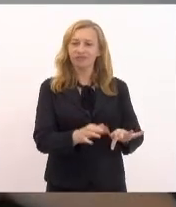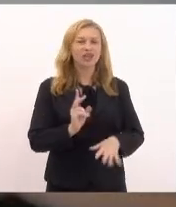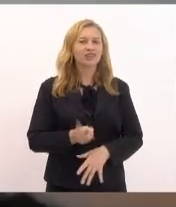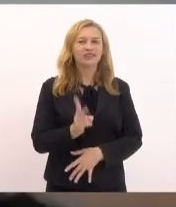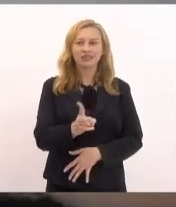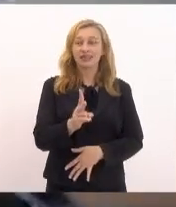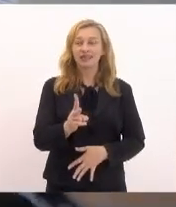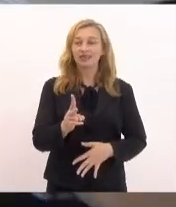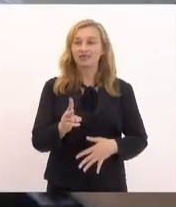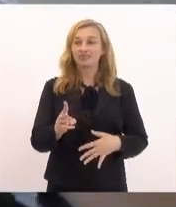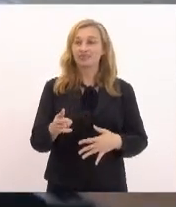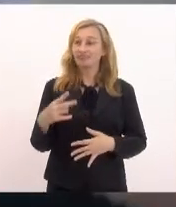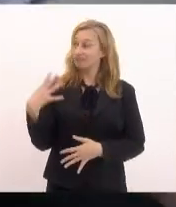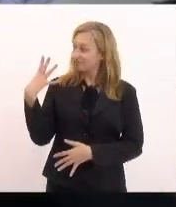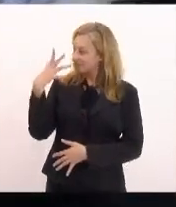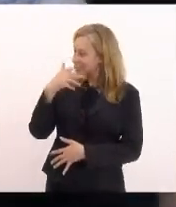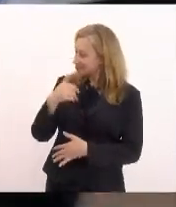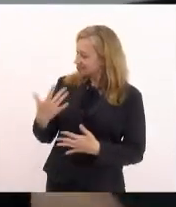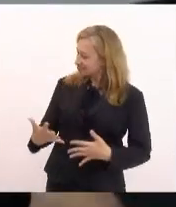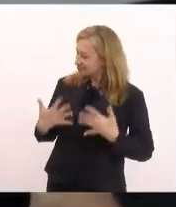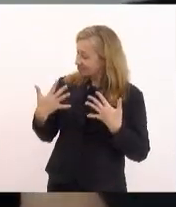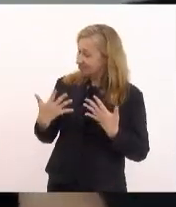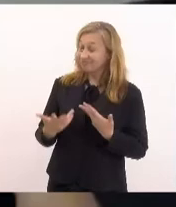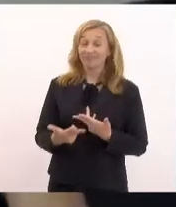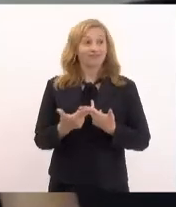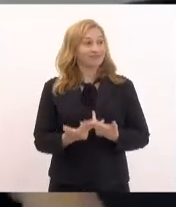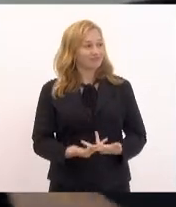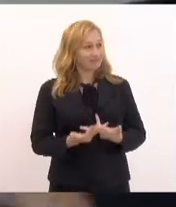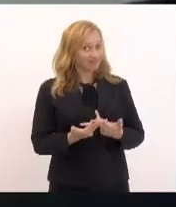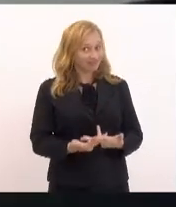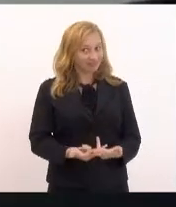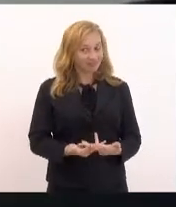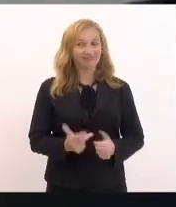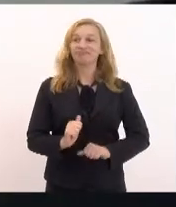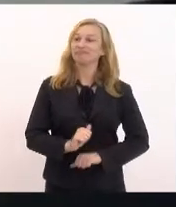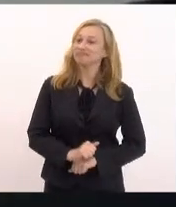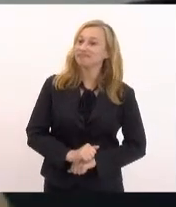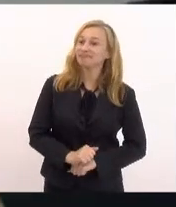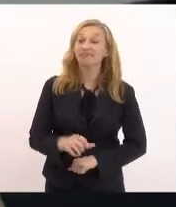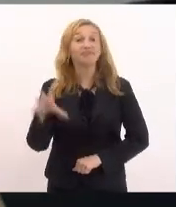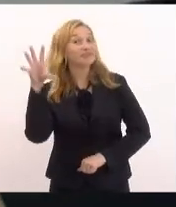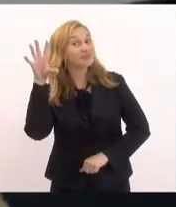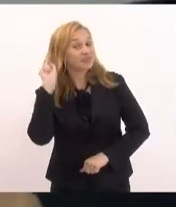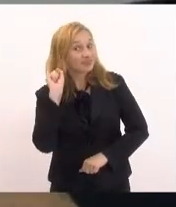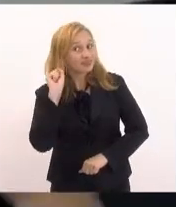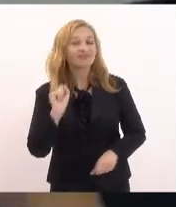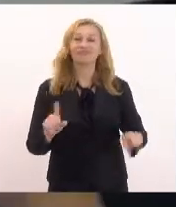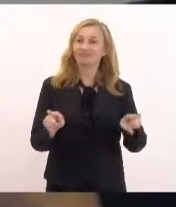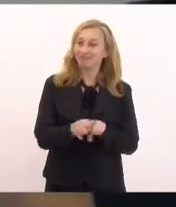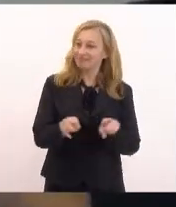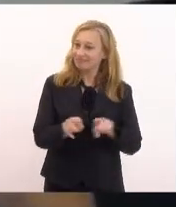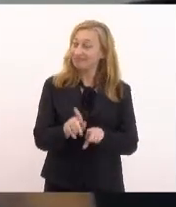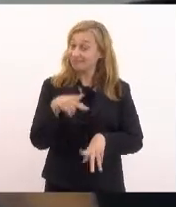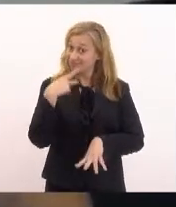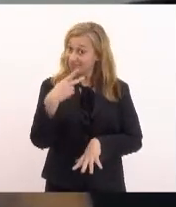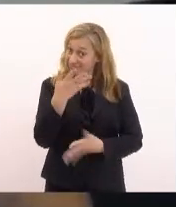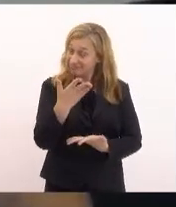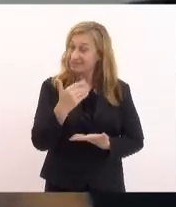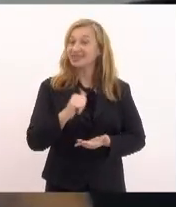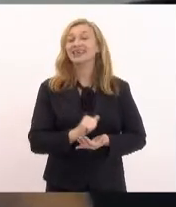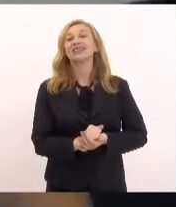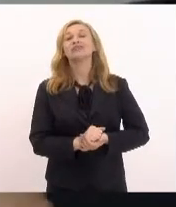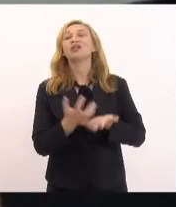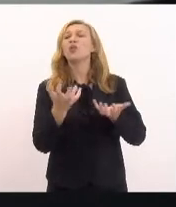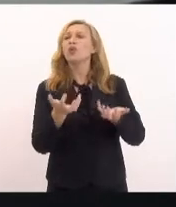muita elegância e muita paciência, né, para nos ouvir e também para fazer suas considerações. Eu